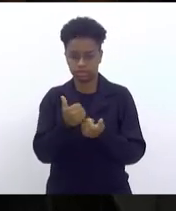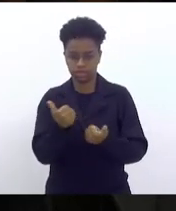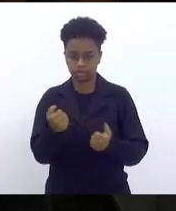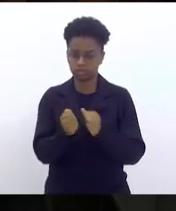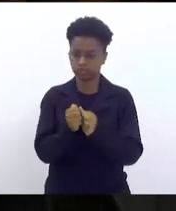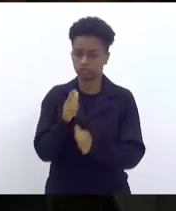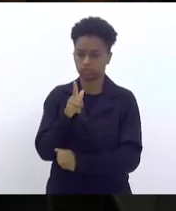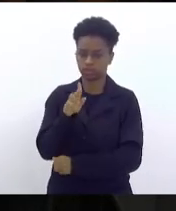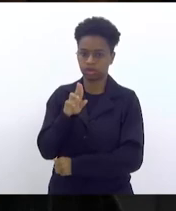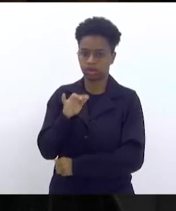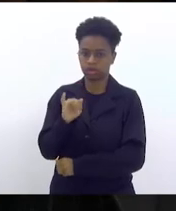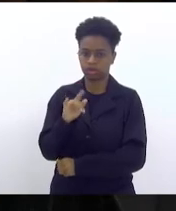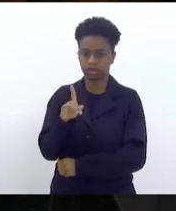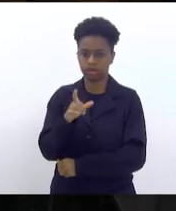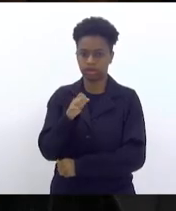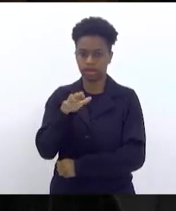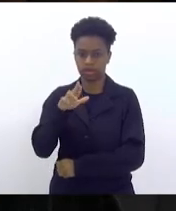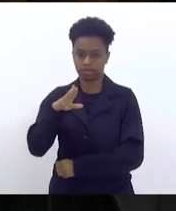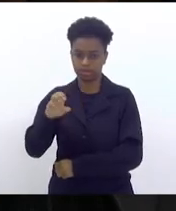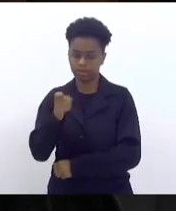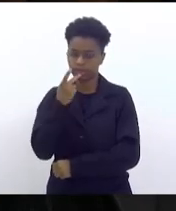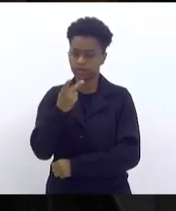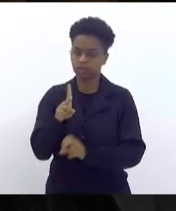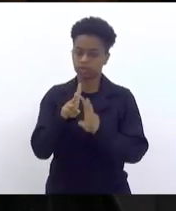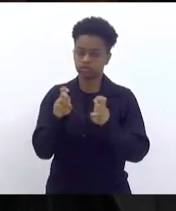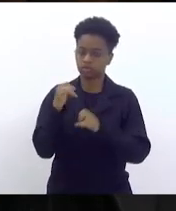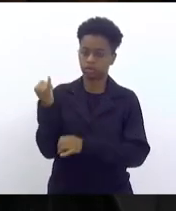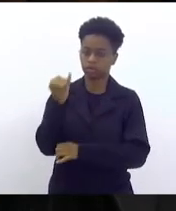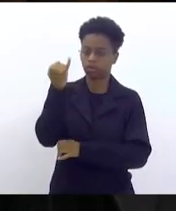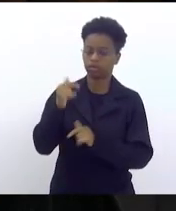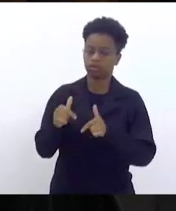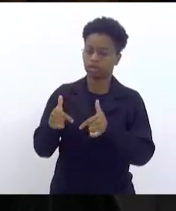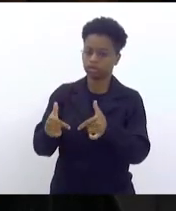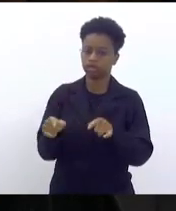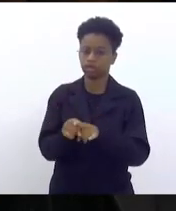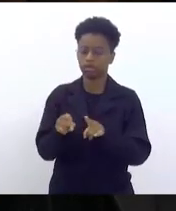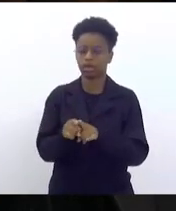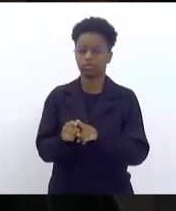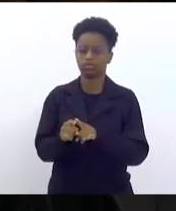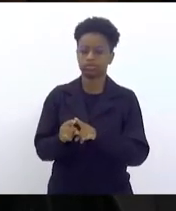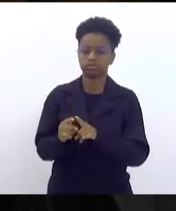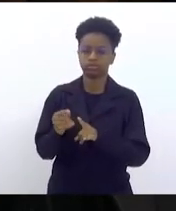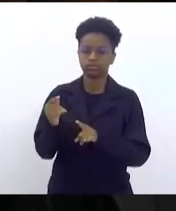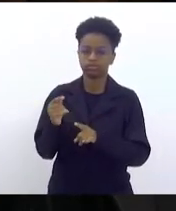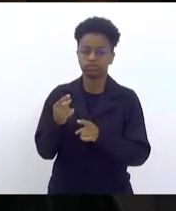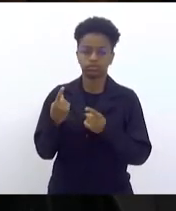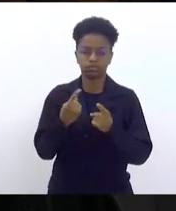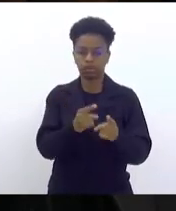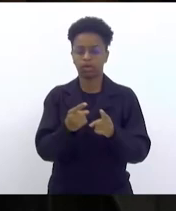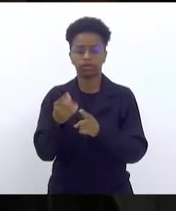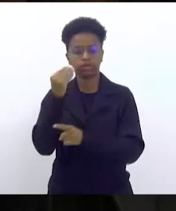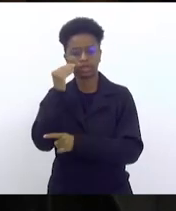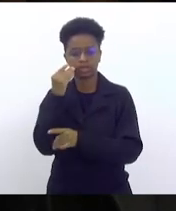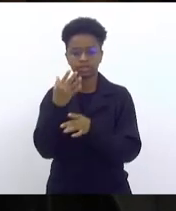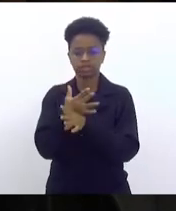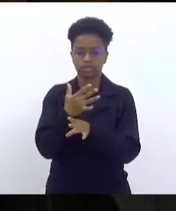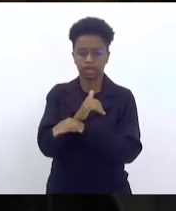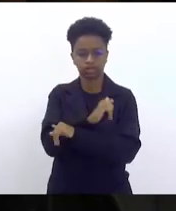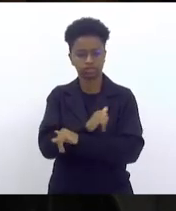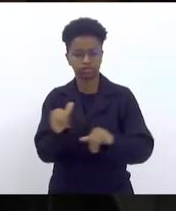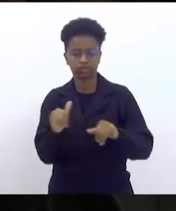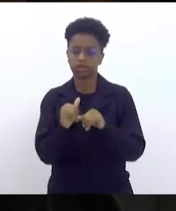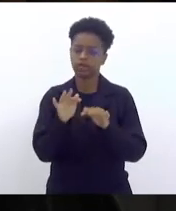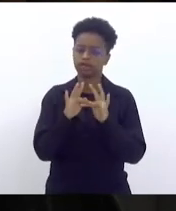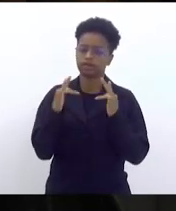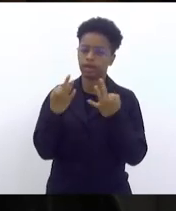ela falando disso da importância dessas iniciativas do combate para chegarmos nos municípios chegarmos nas casas na